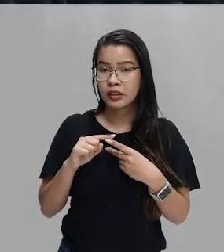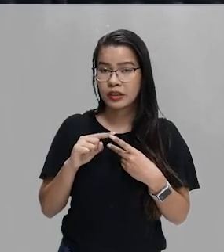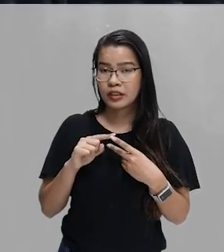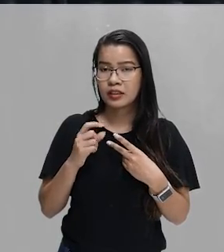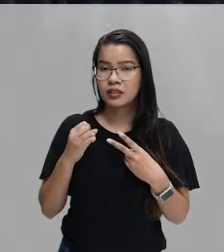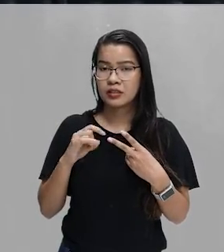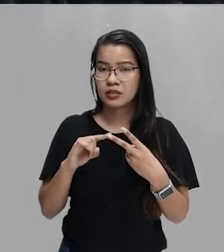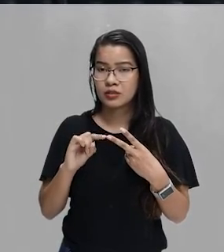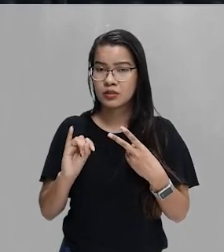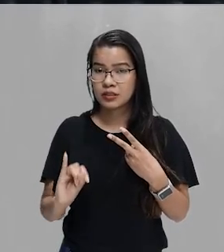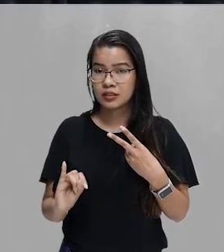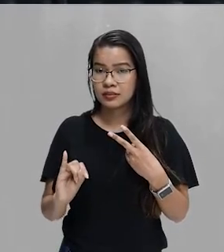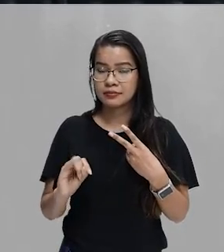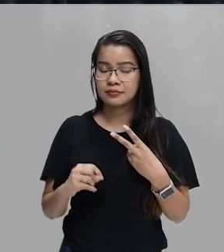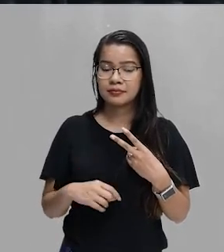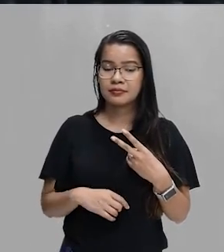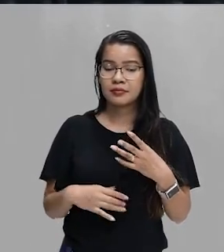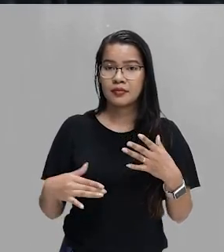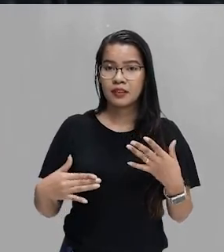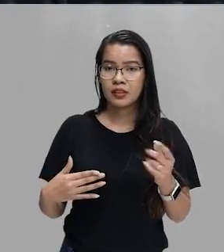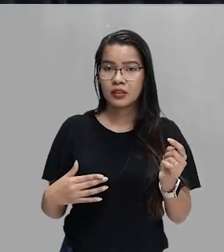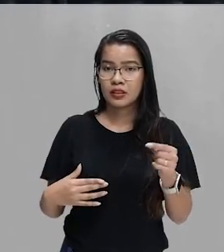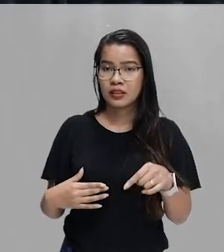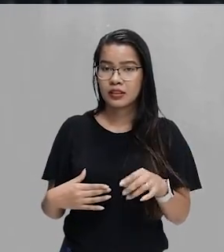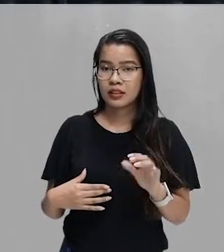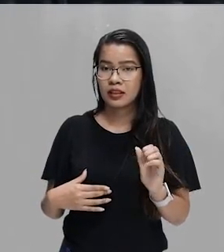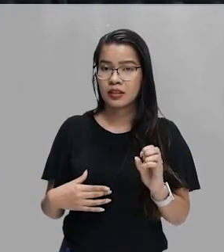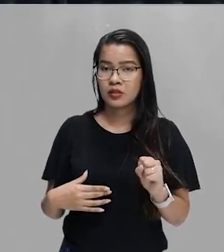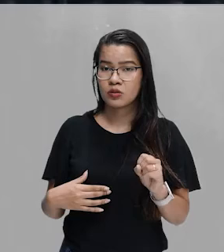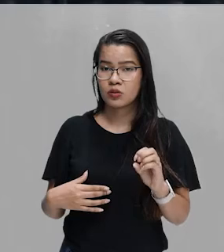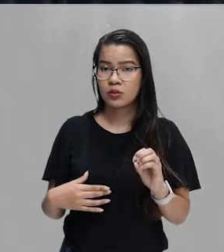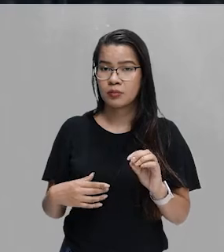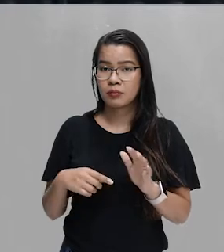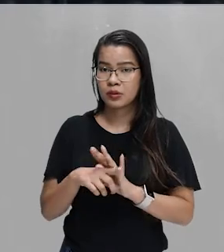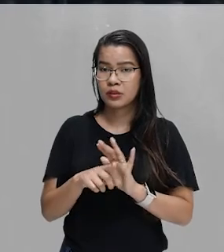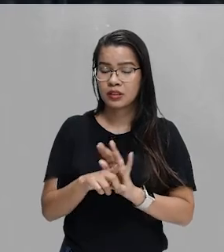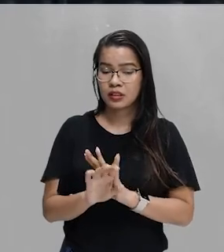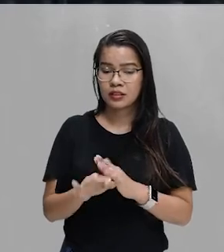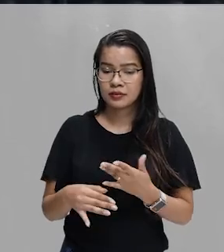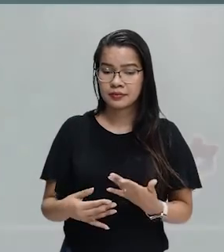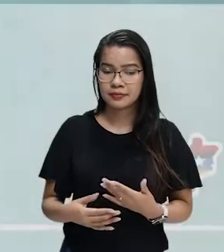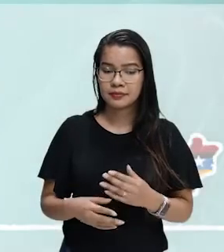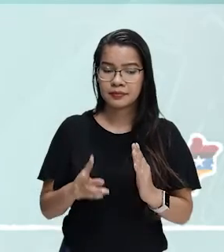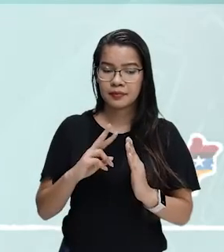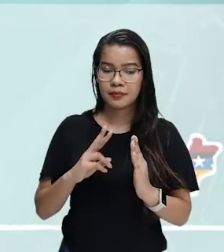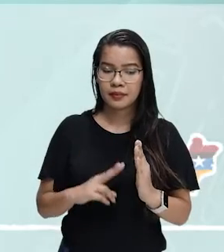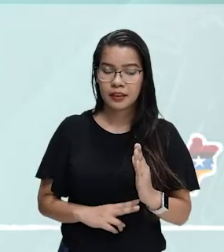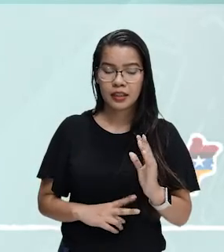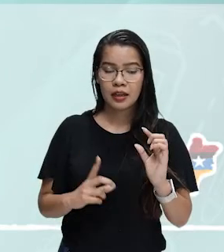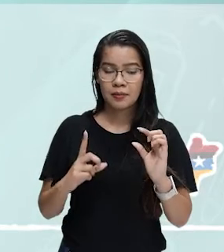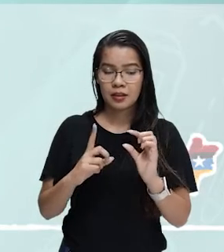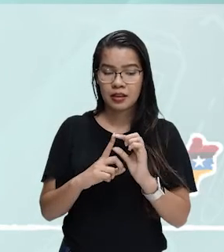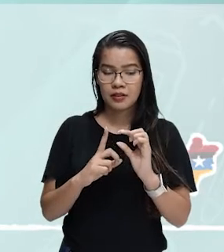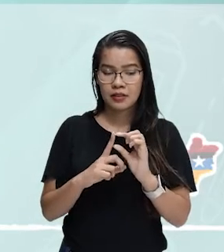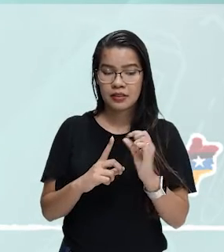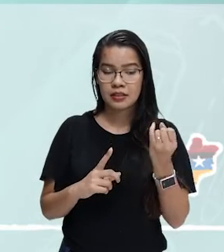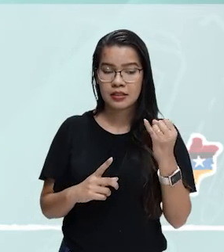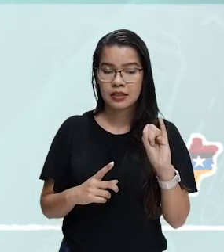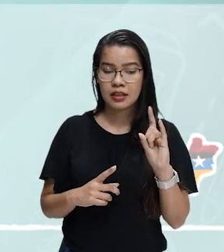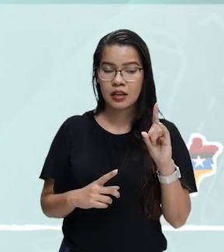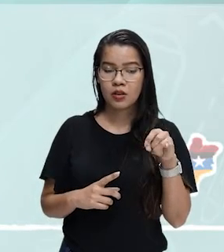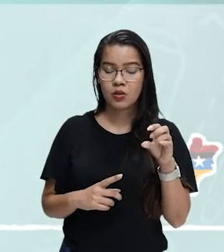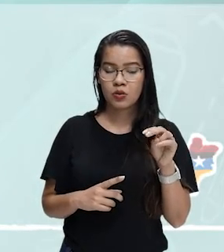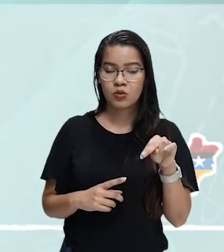o se, certo? Então, nesse caso aqui, a pergunta é, leia aí. A palavra se é